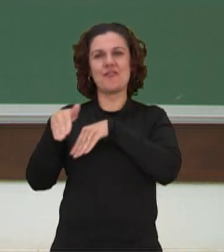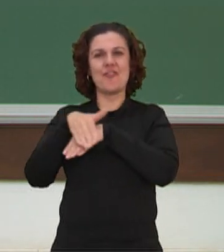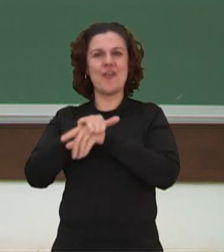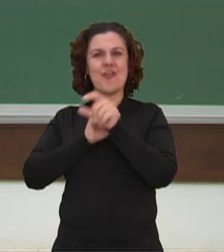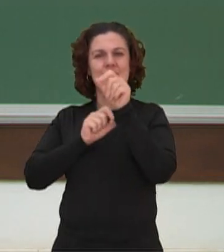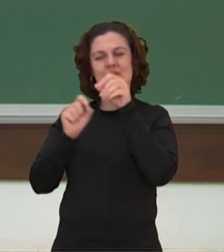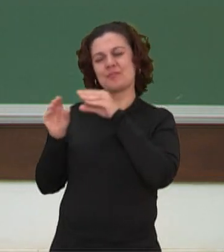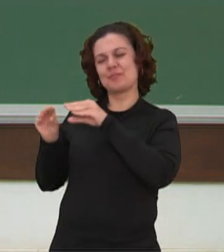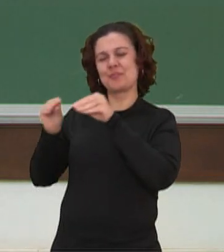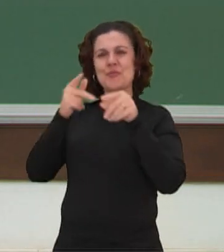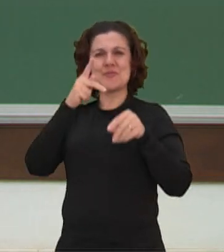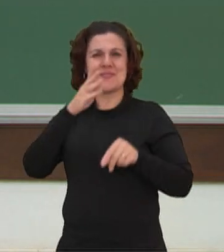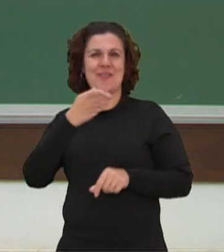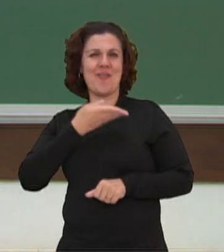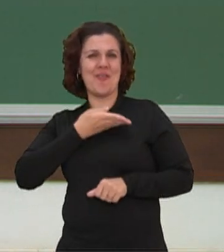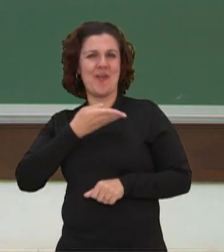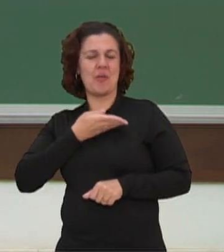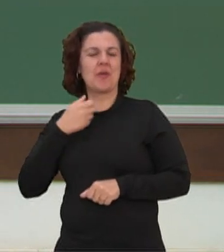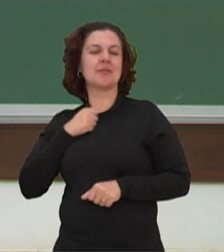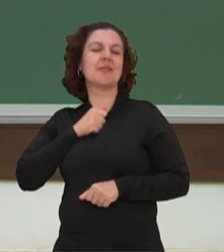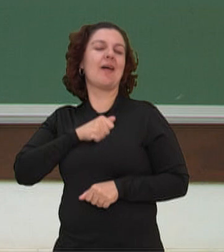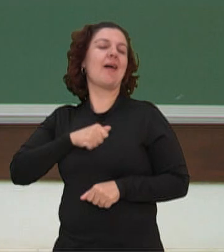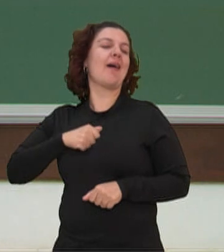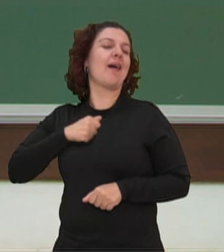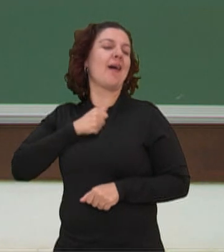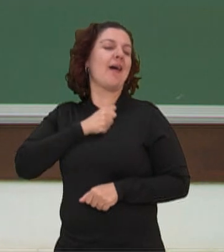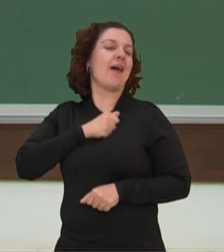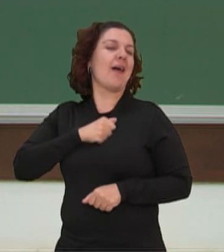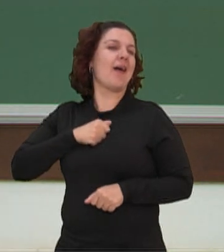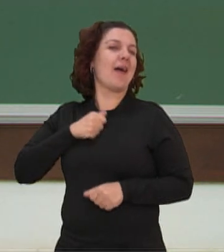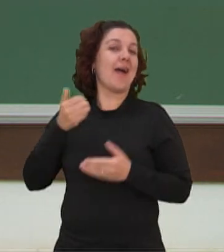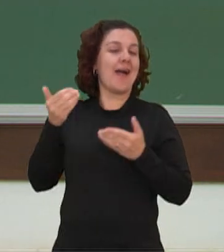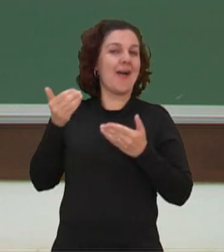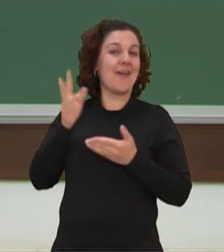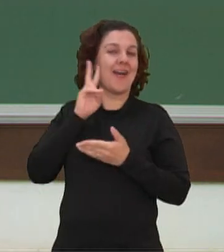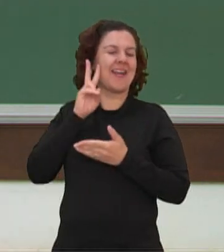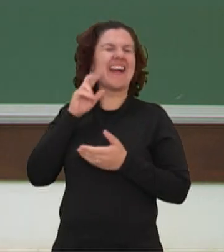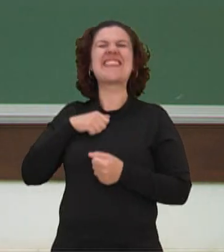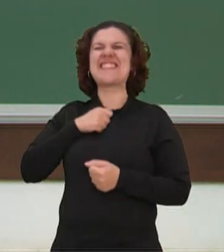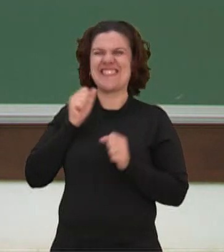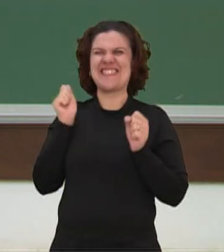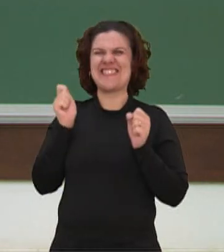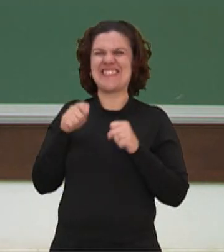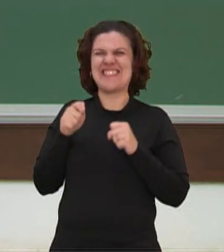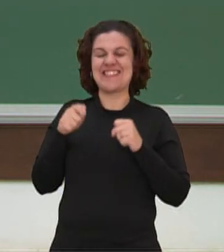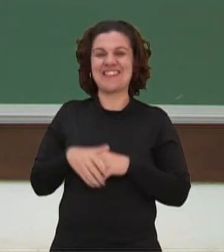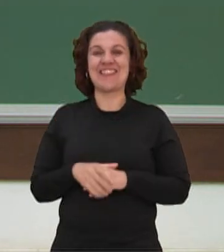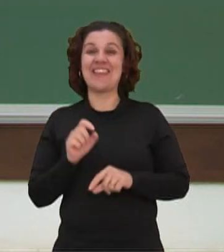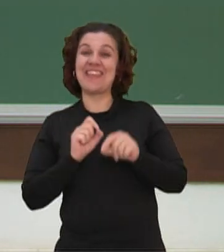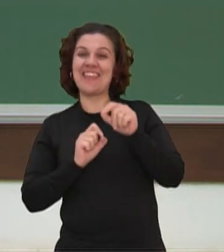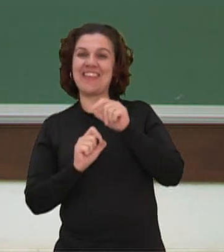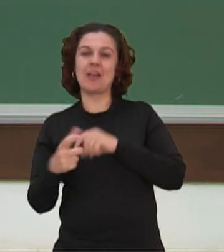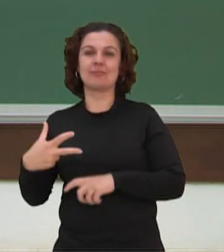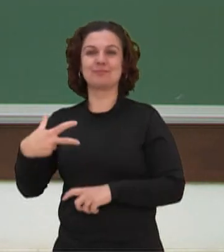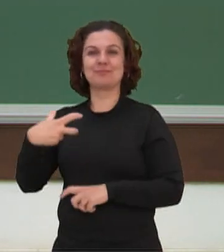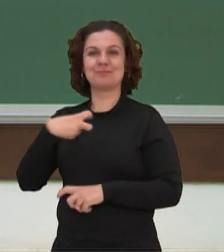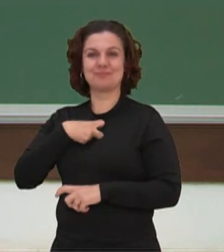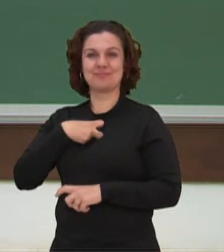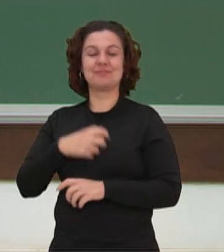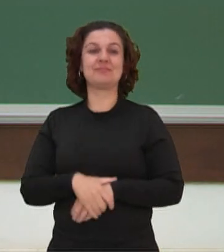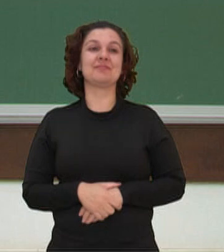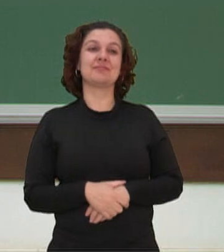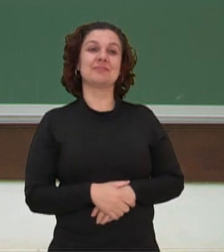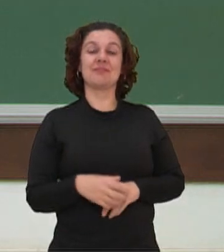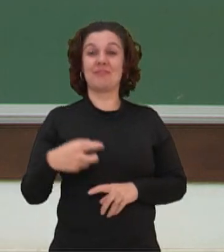sobre ele, o seu amigo que você estava com saudades e está matando as saudades agora. Vamos falar de Getúlio